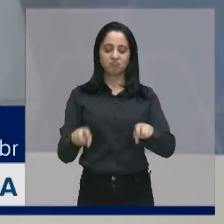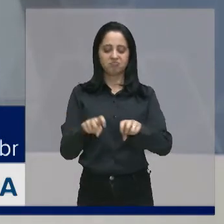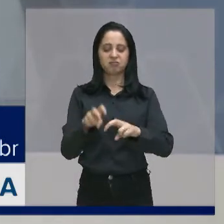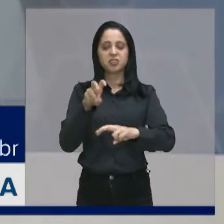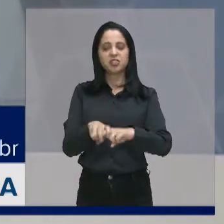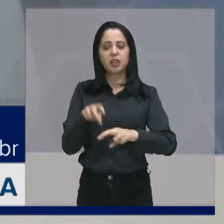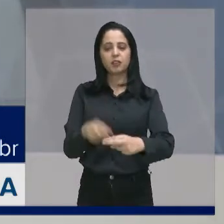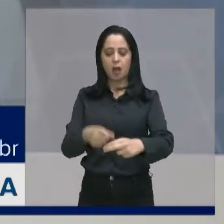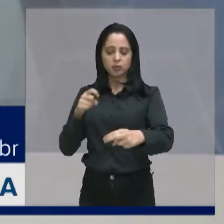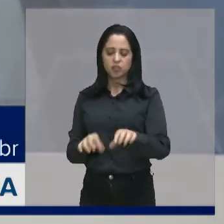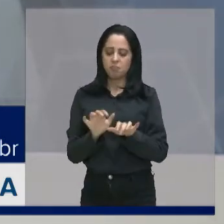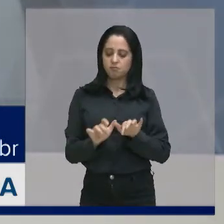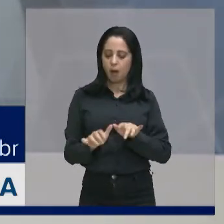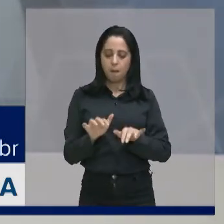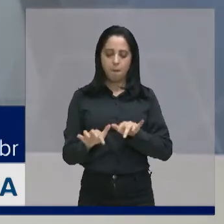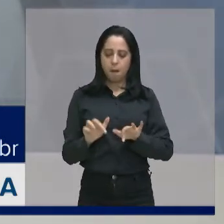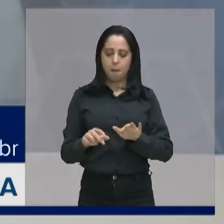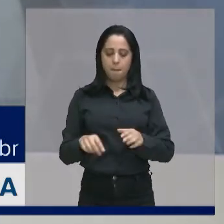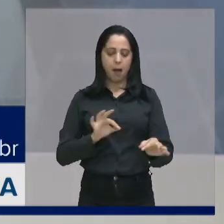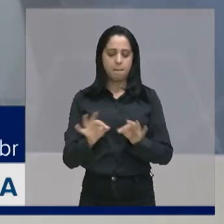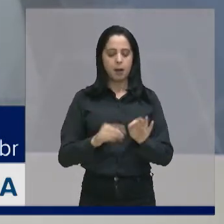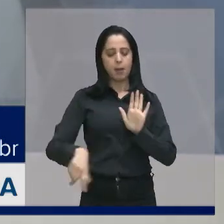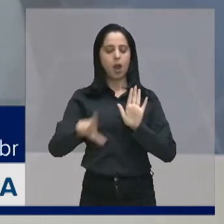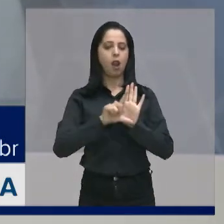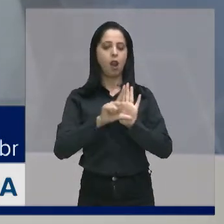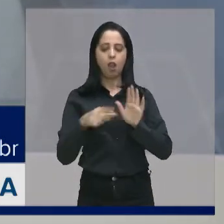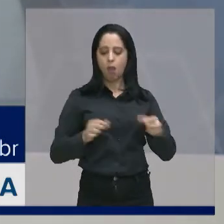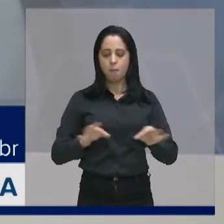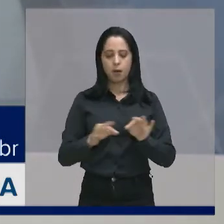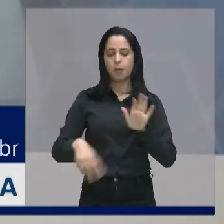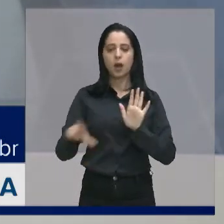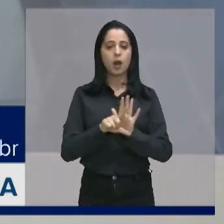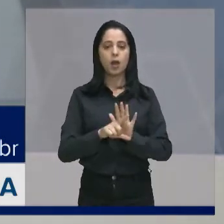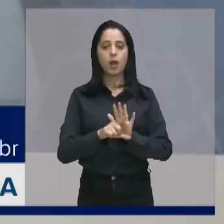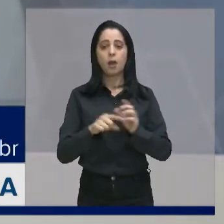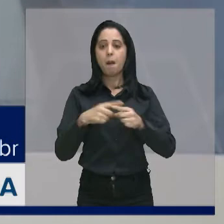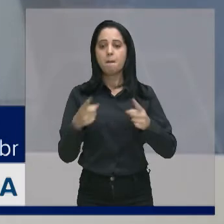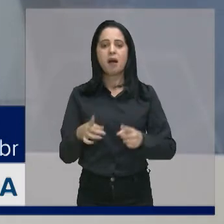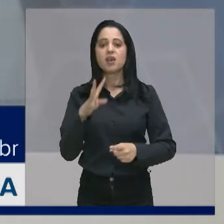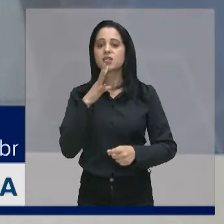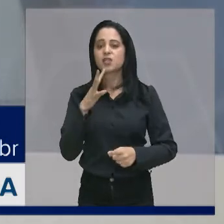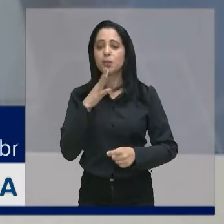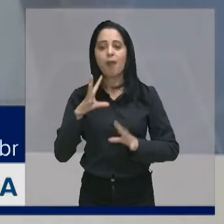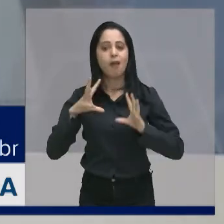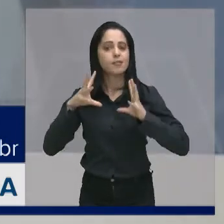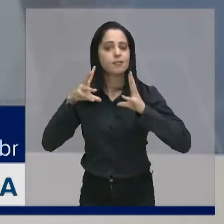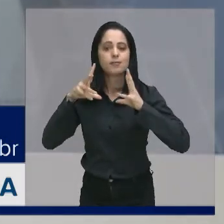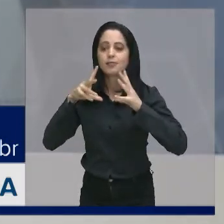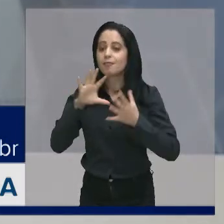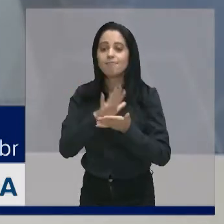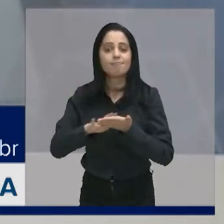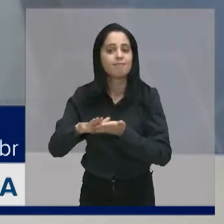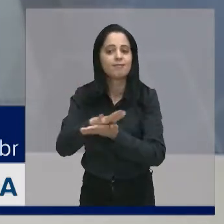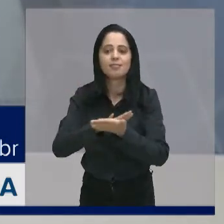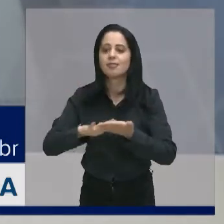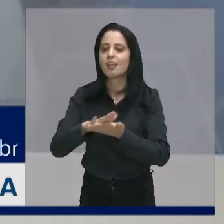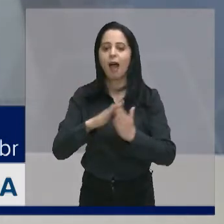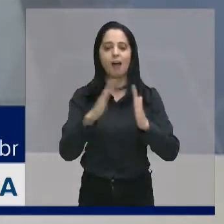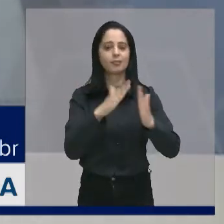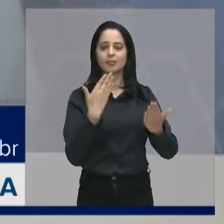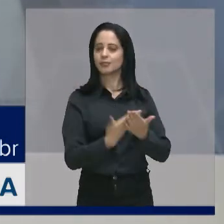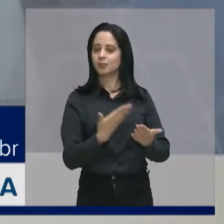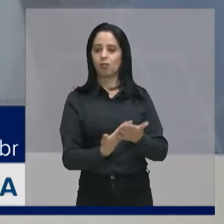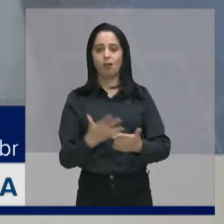triste, porque se você não conhece a realidade do dia a dia da escola, acontece assim, casos